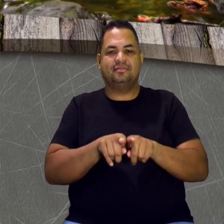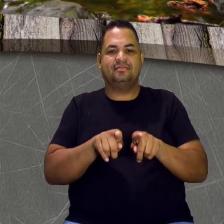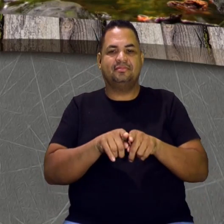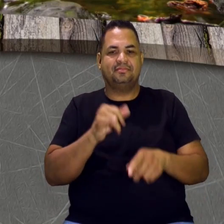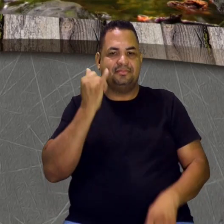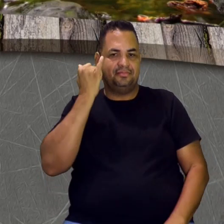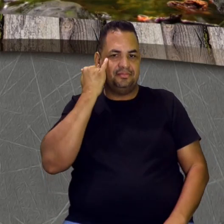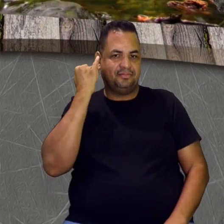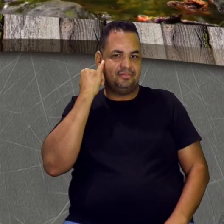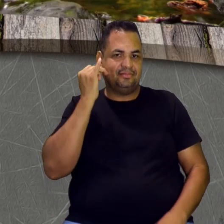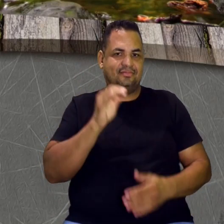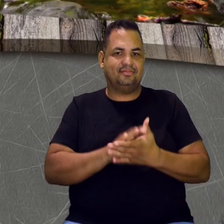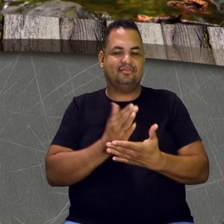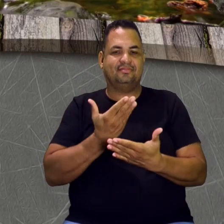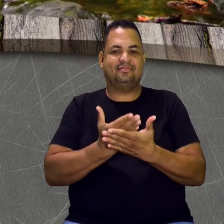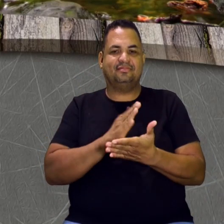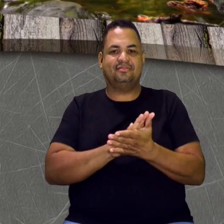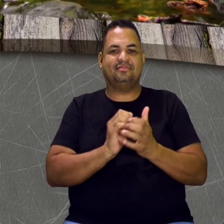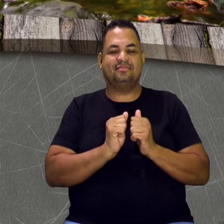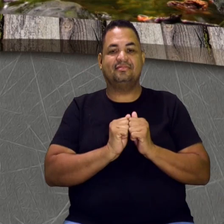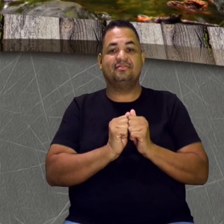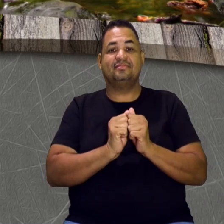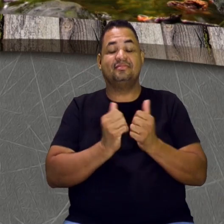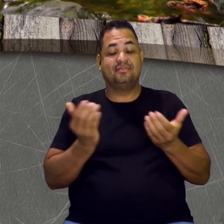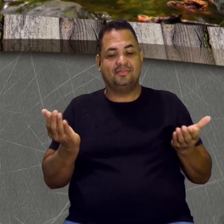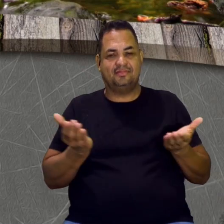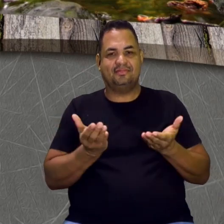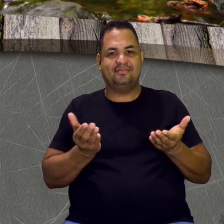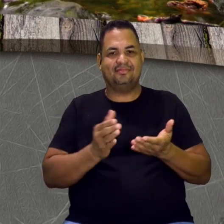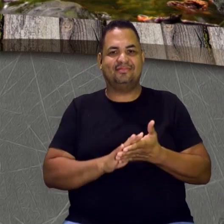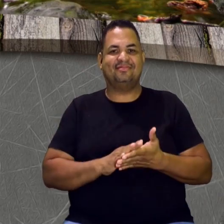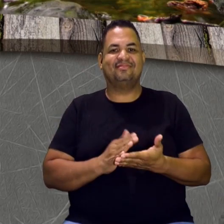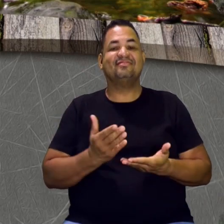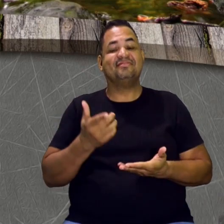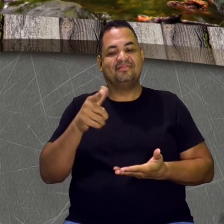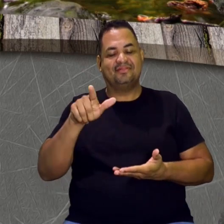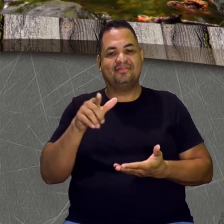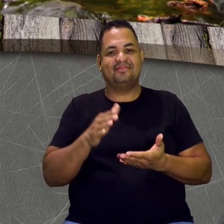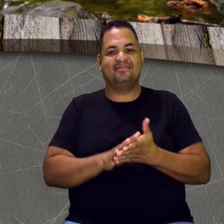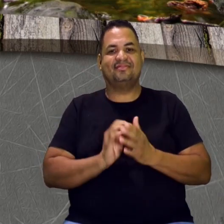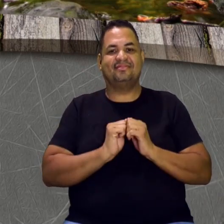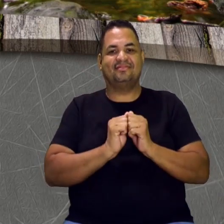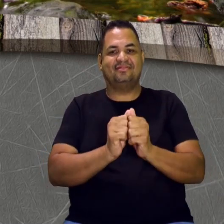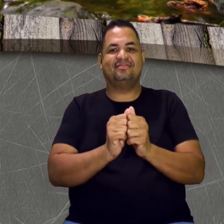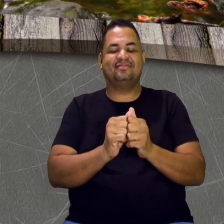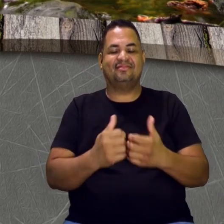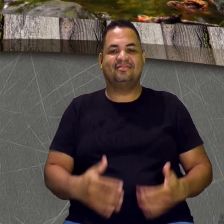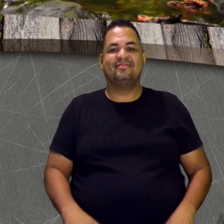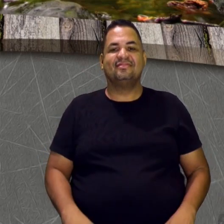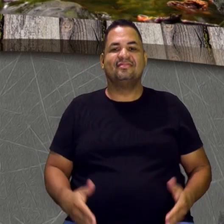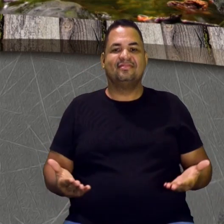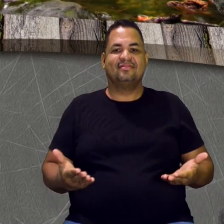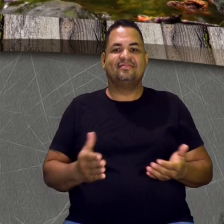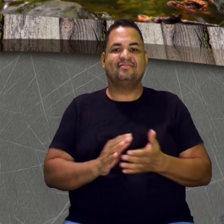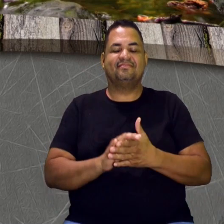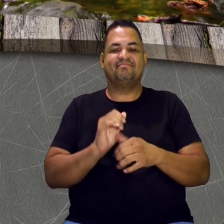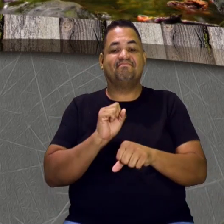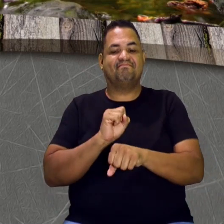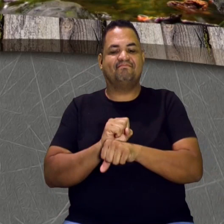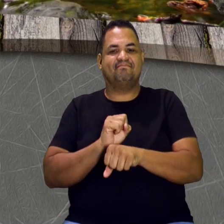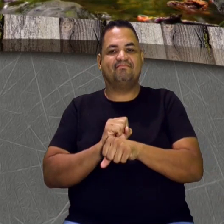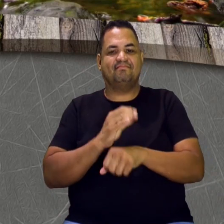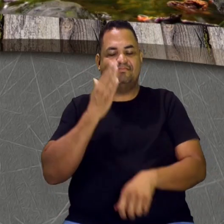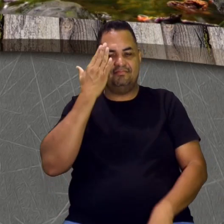Sâmio, né, de intérprete hoje aqui com a gente. Hoje não, né, mais uma vez aqui com a gente está junto nessa jornada aí. Espero que vocês